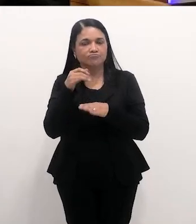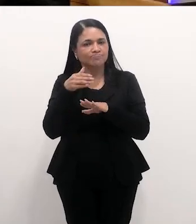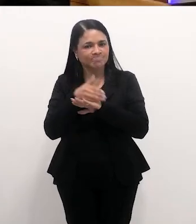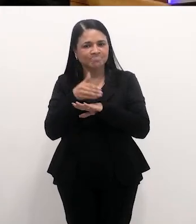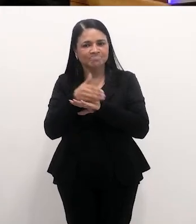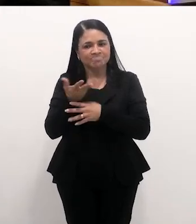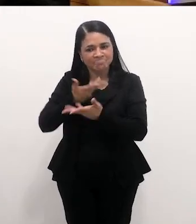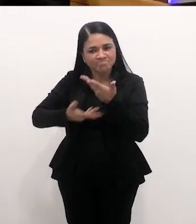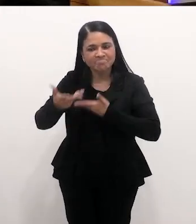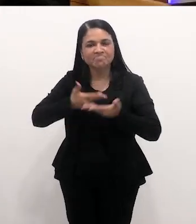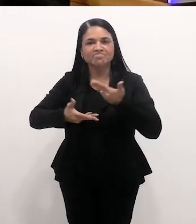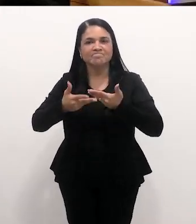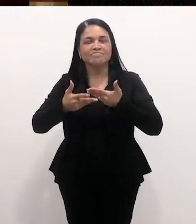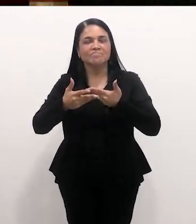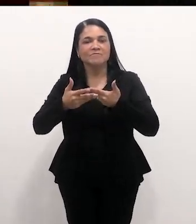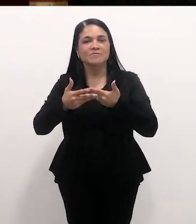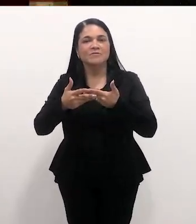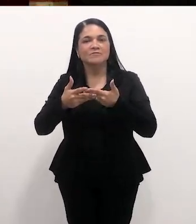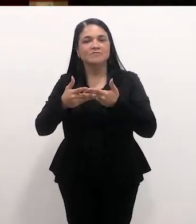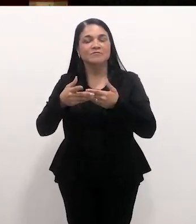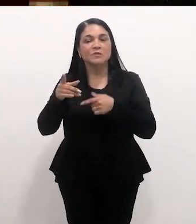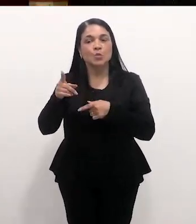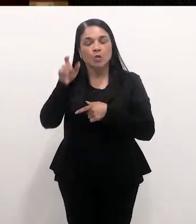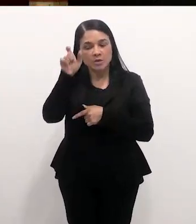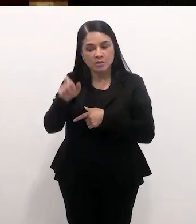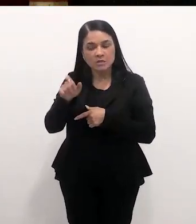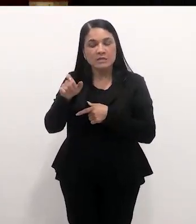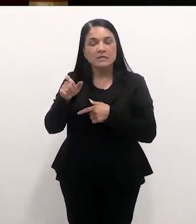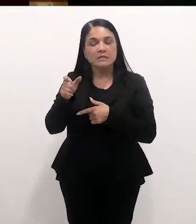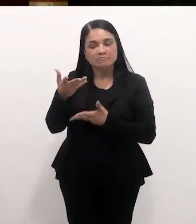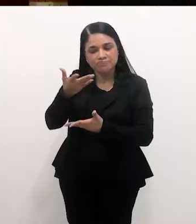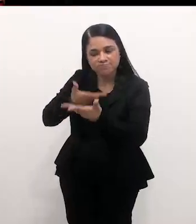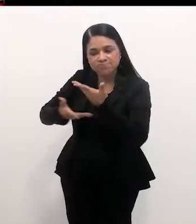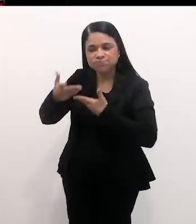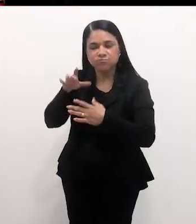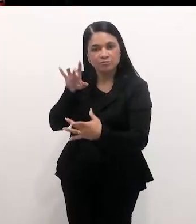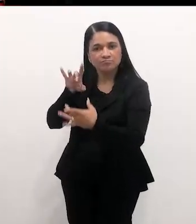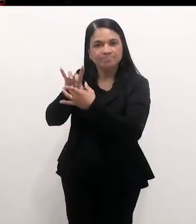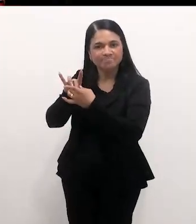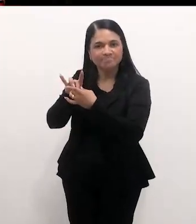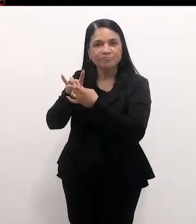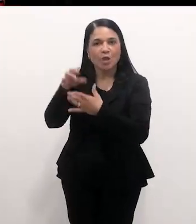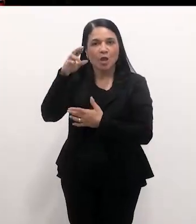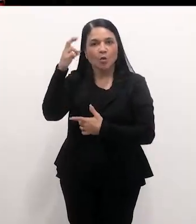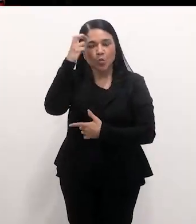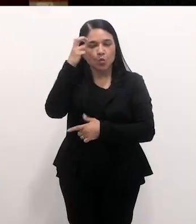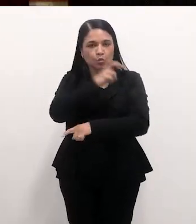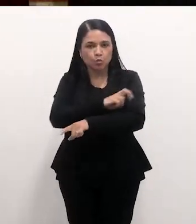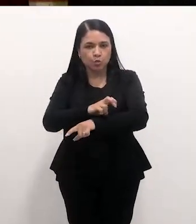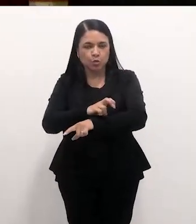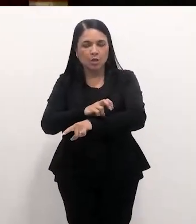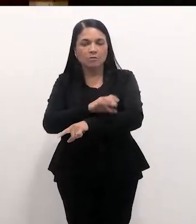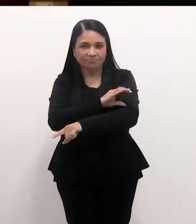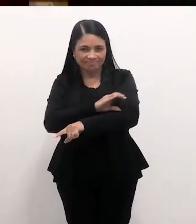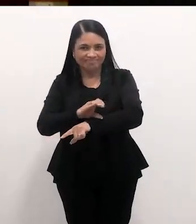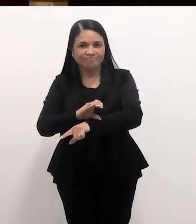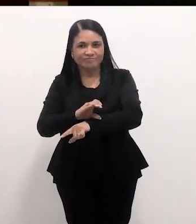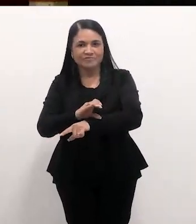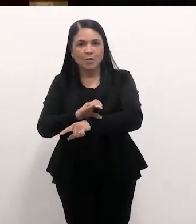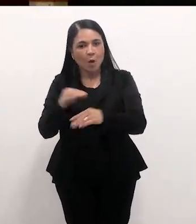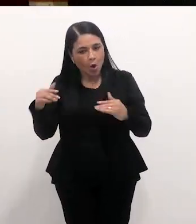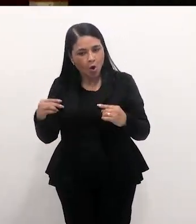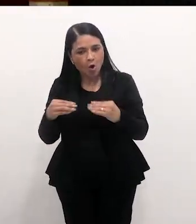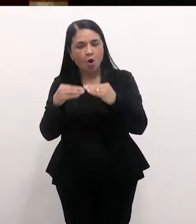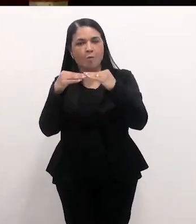no grupo italiano, é muito presente. Houve uma assimilação muito grande dos italianos com a cultura brasileira. Houve